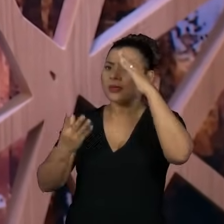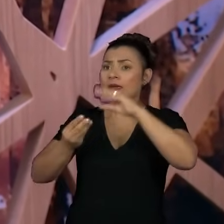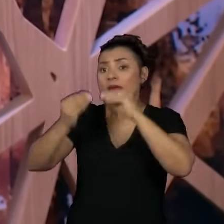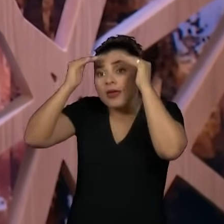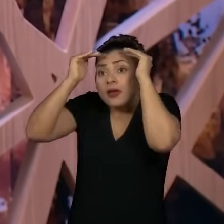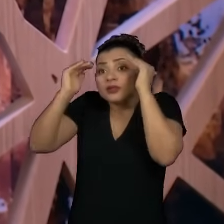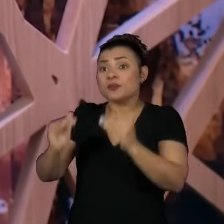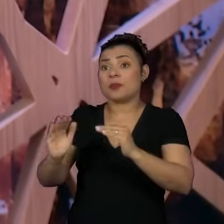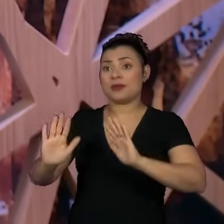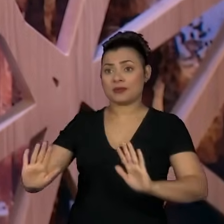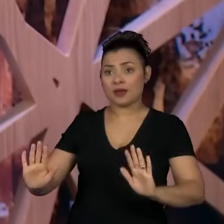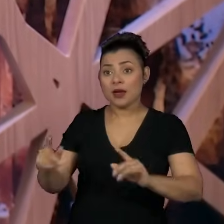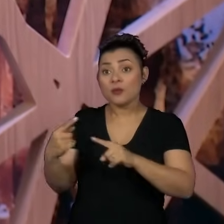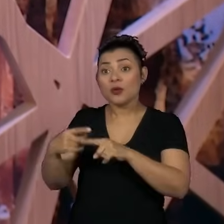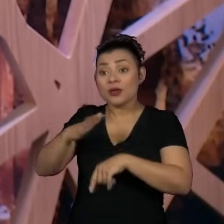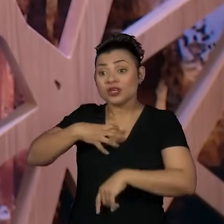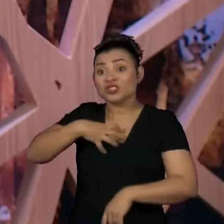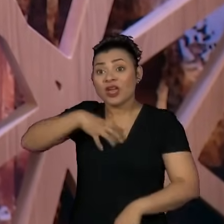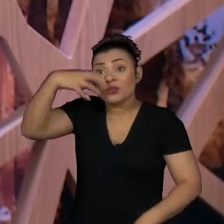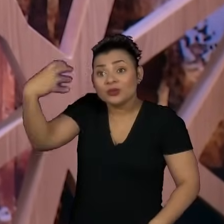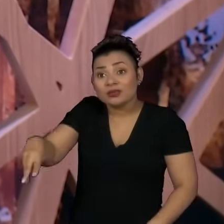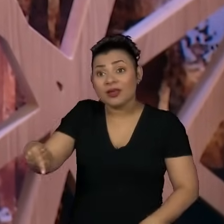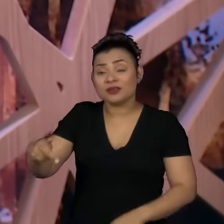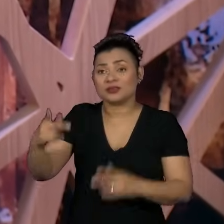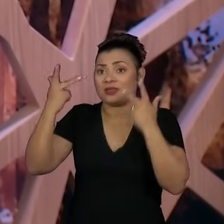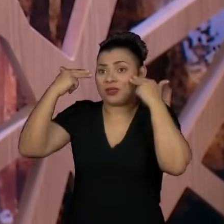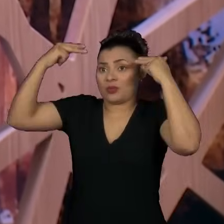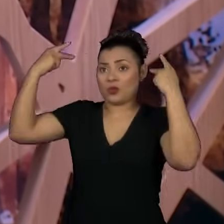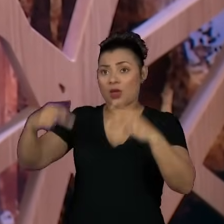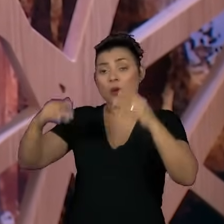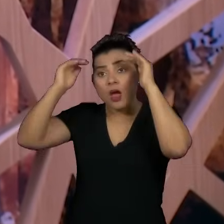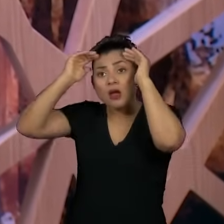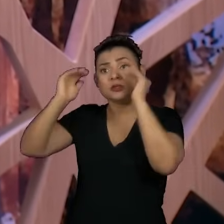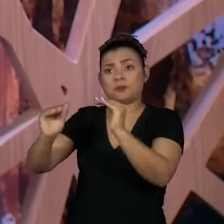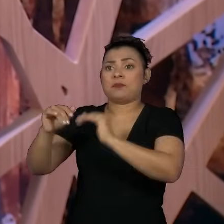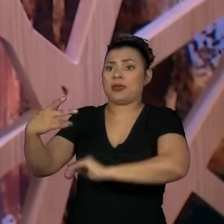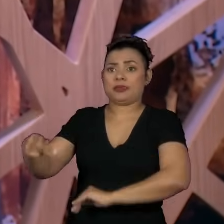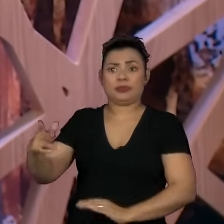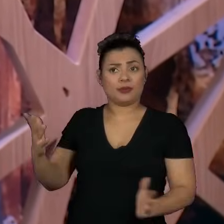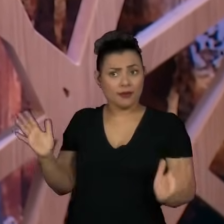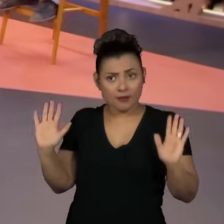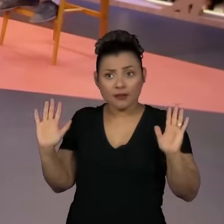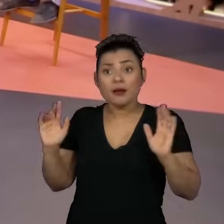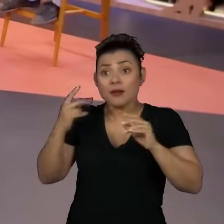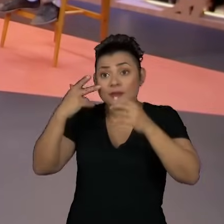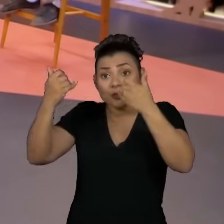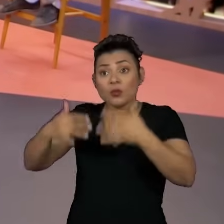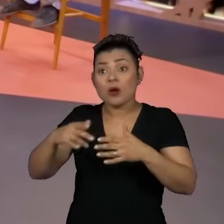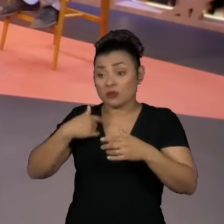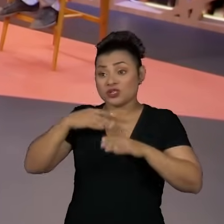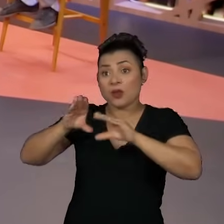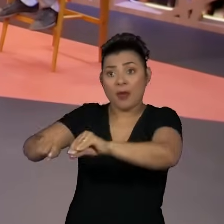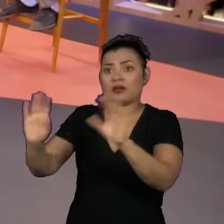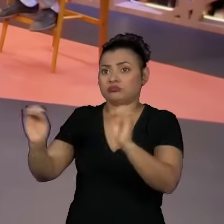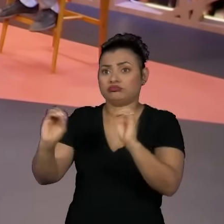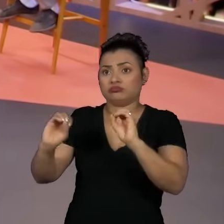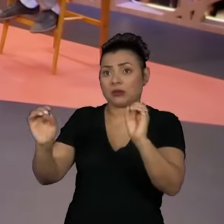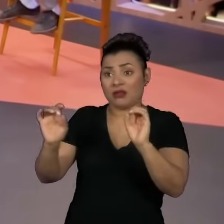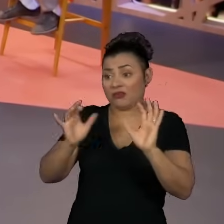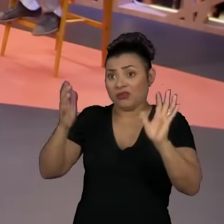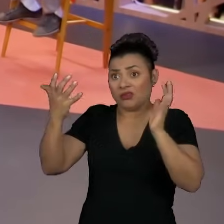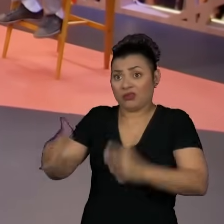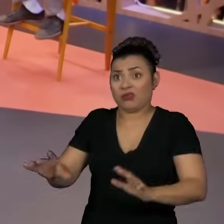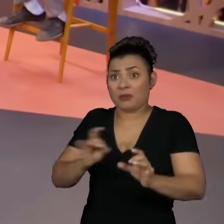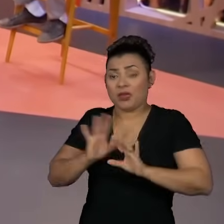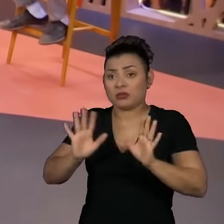animais, saber que eles têm uma função biológica na natureza. Então, primeira coisa, respeitar o animal. Né? Que, como foi falado, muitas pessoas têm repulsa, têm medo, mesmo